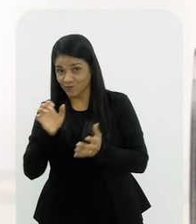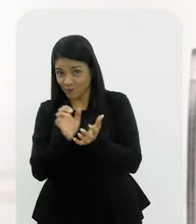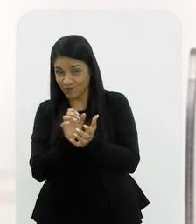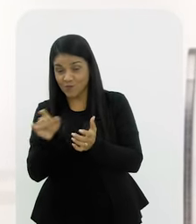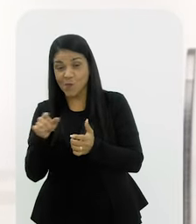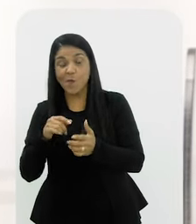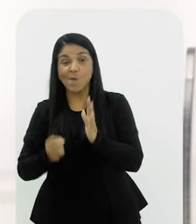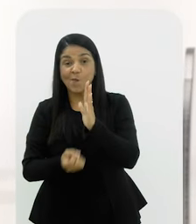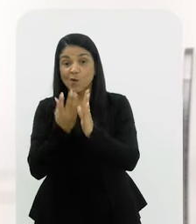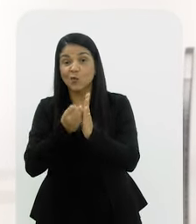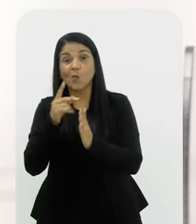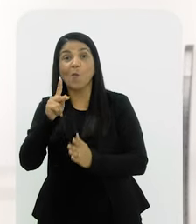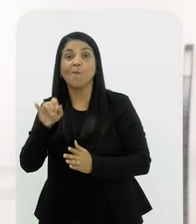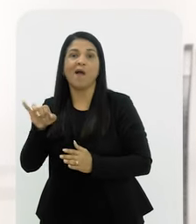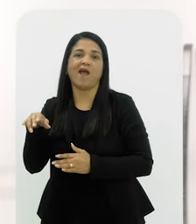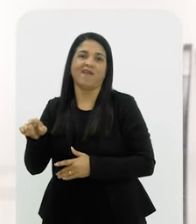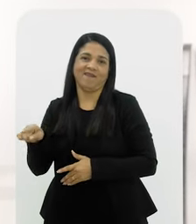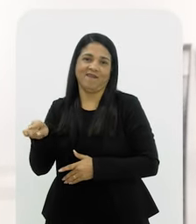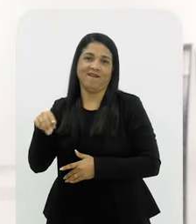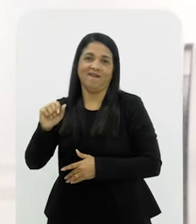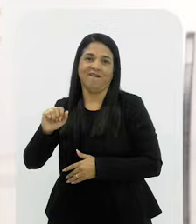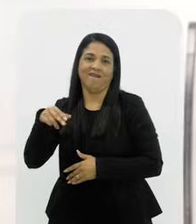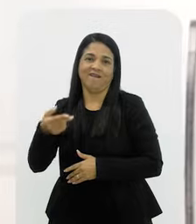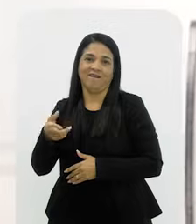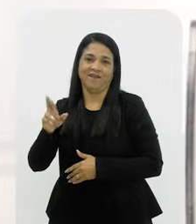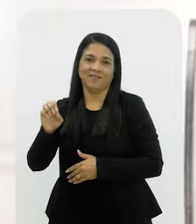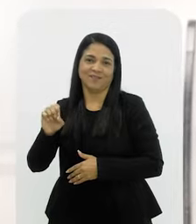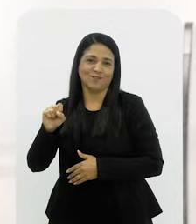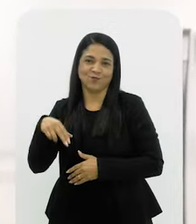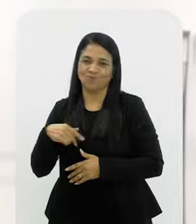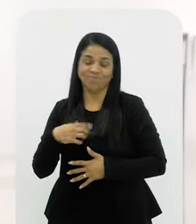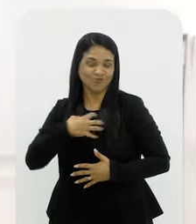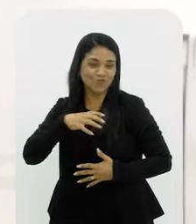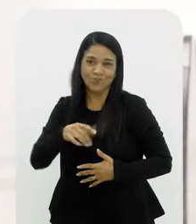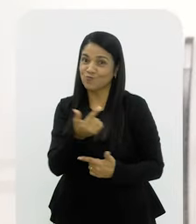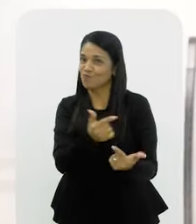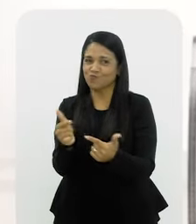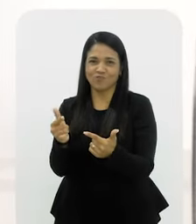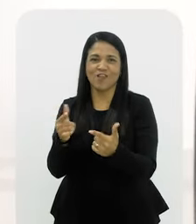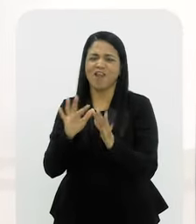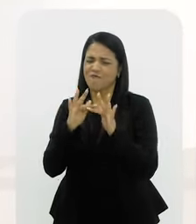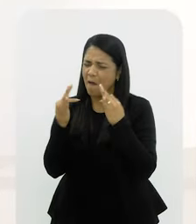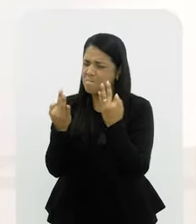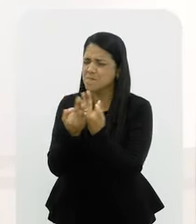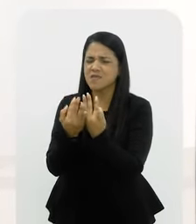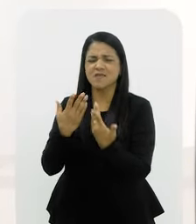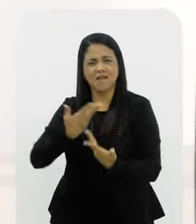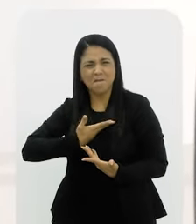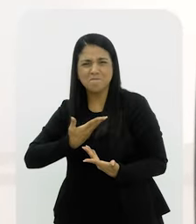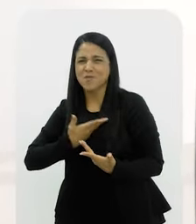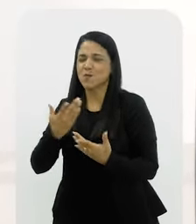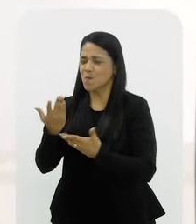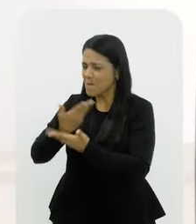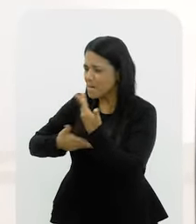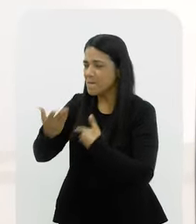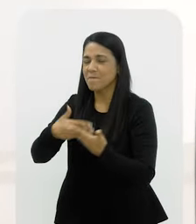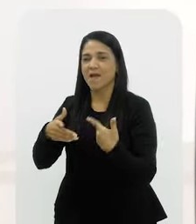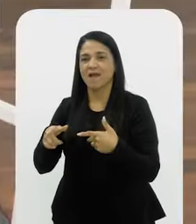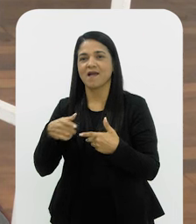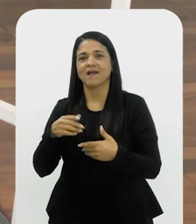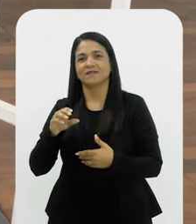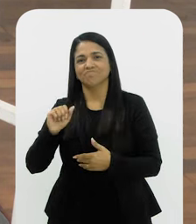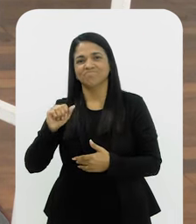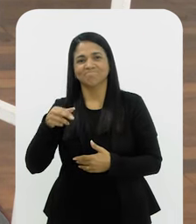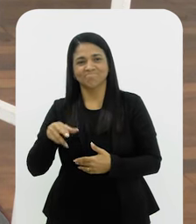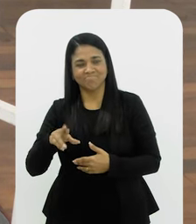porque o produtor era o pai do Anderson. Então não tinha jeito. Já estava em família, né? Muito, não, eu tinha muito amigo. Foi uma grande perda também,